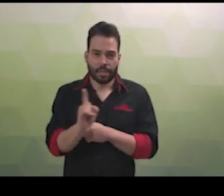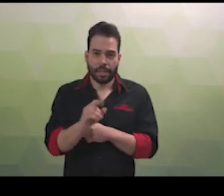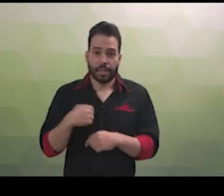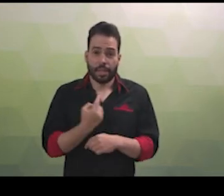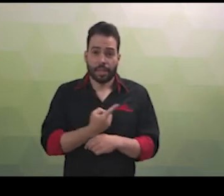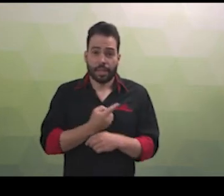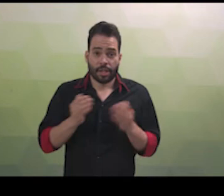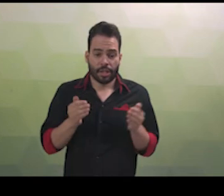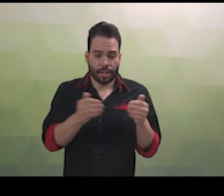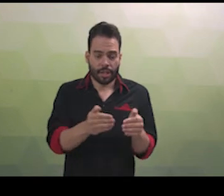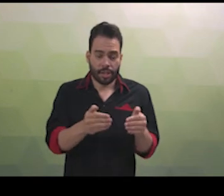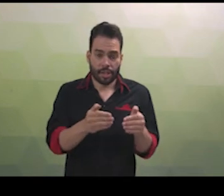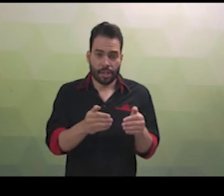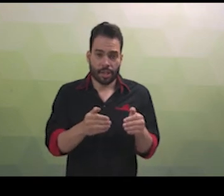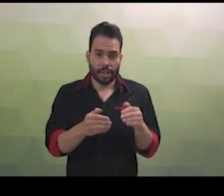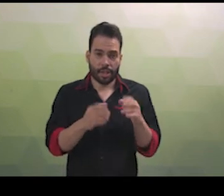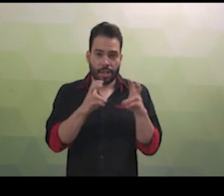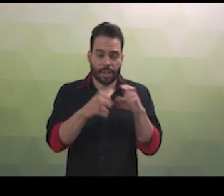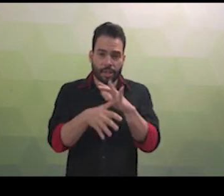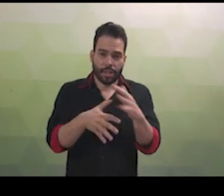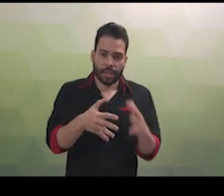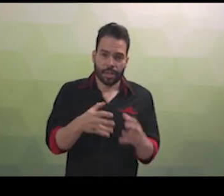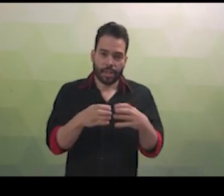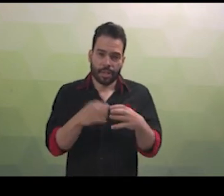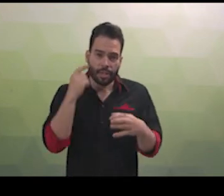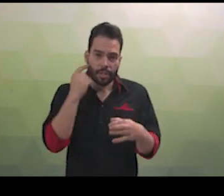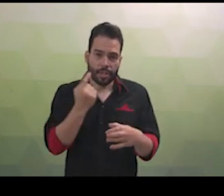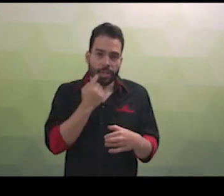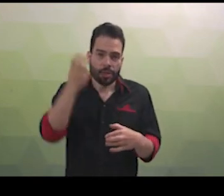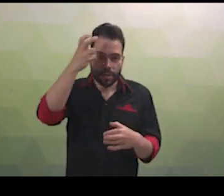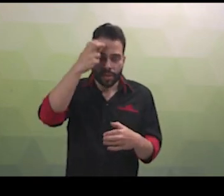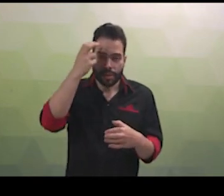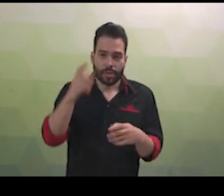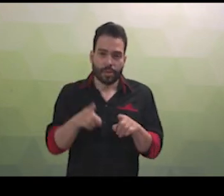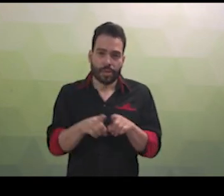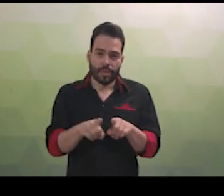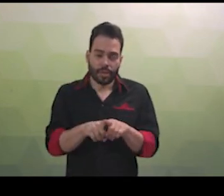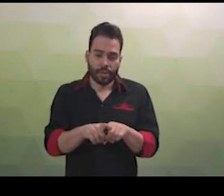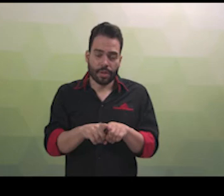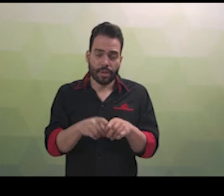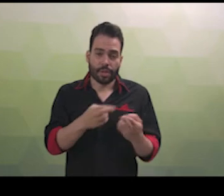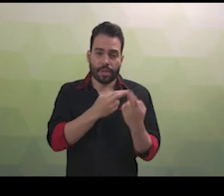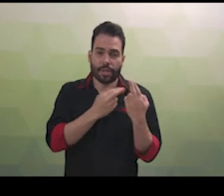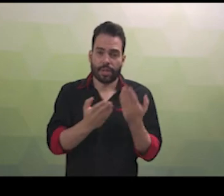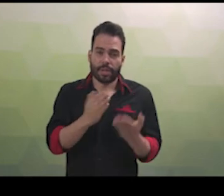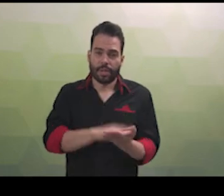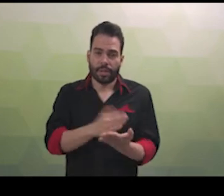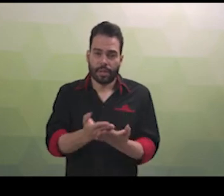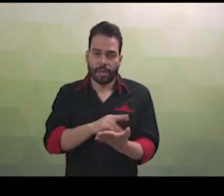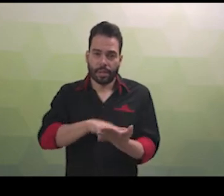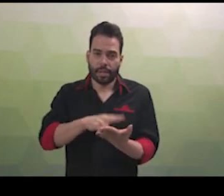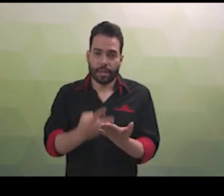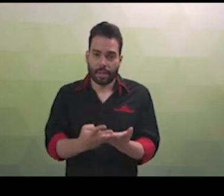Mas nesta oficina focaremos mais sobre a língua brasileira de sinais, a comunidade surda e sua cultura e o papel dos tradutores